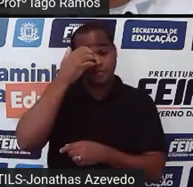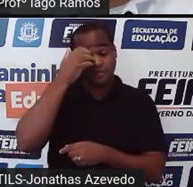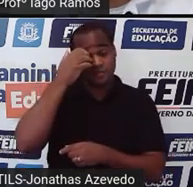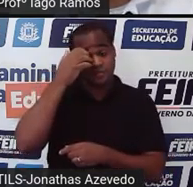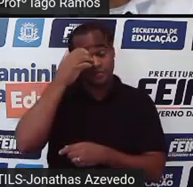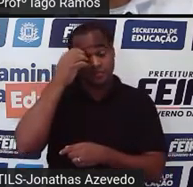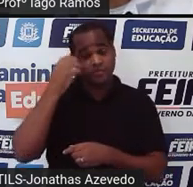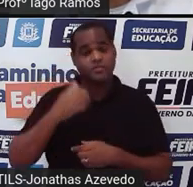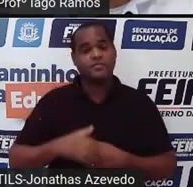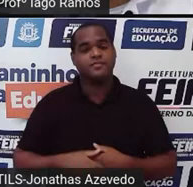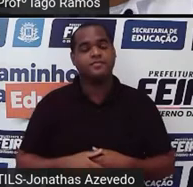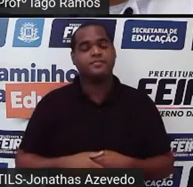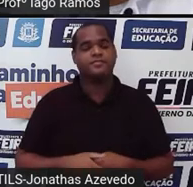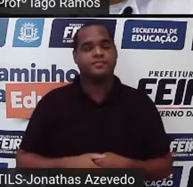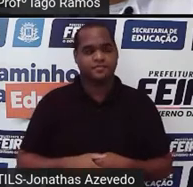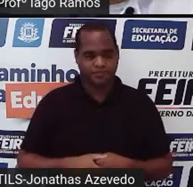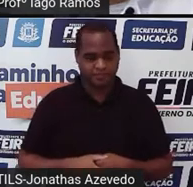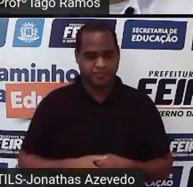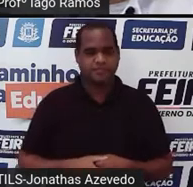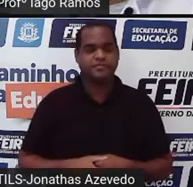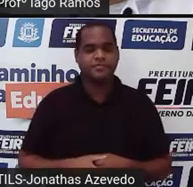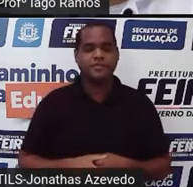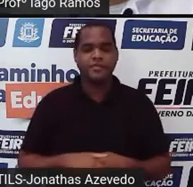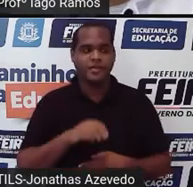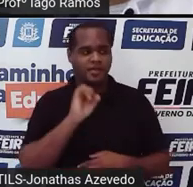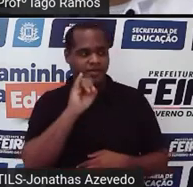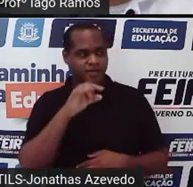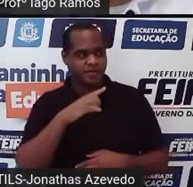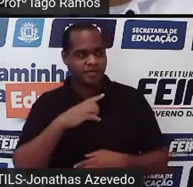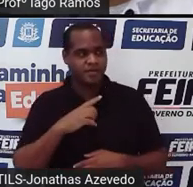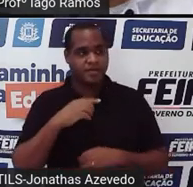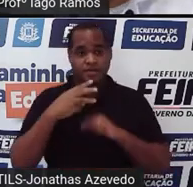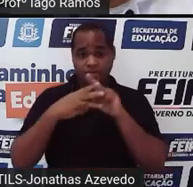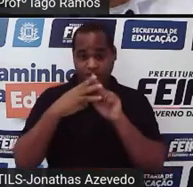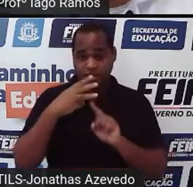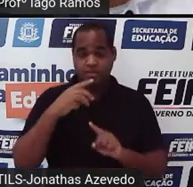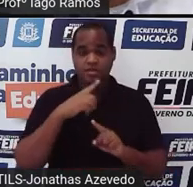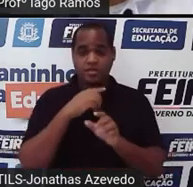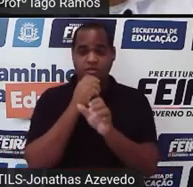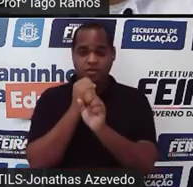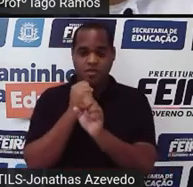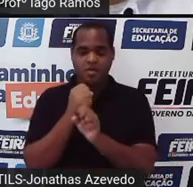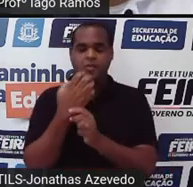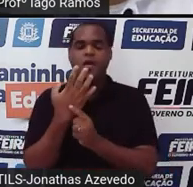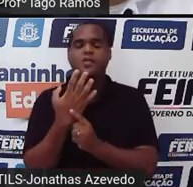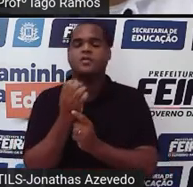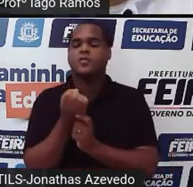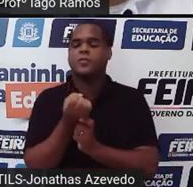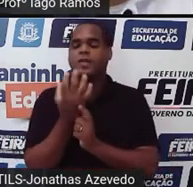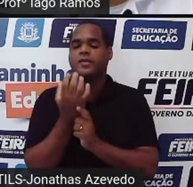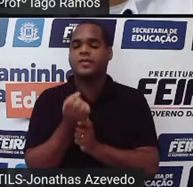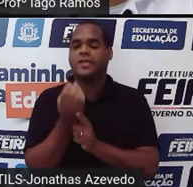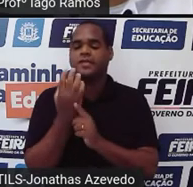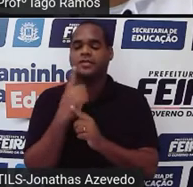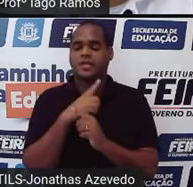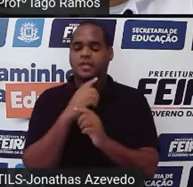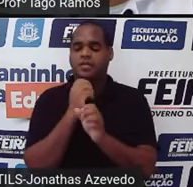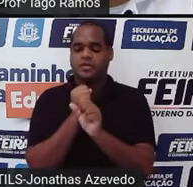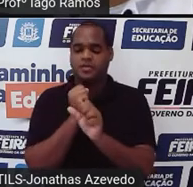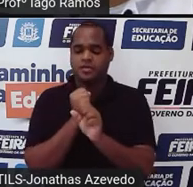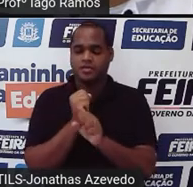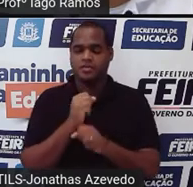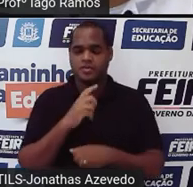quatro tá você três fileiras com quatro dá quantos cubinhos no total